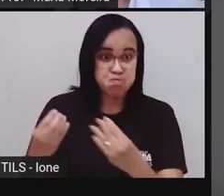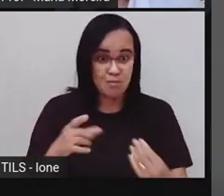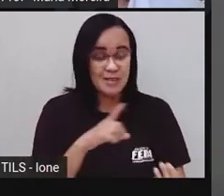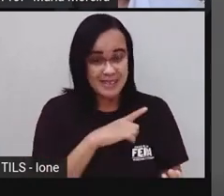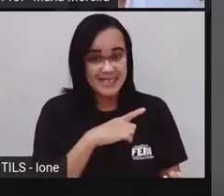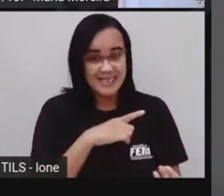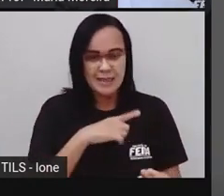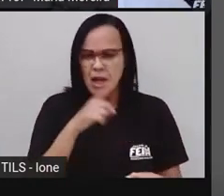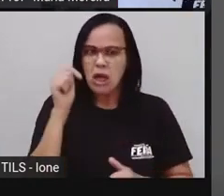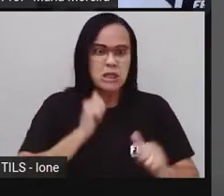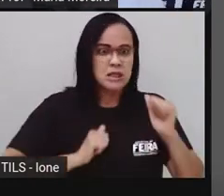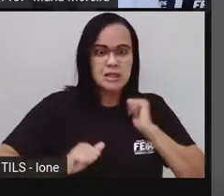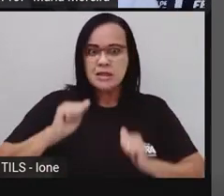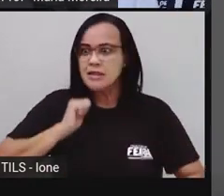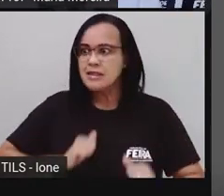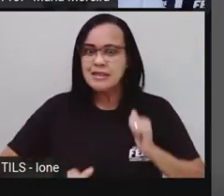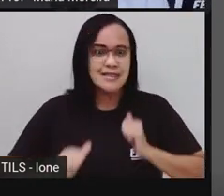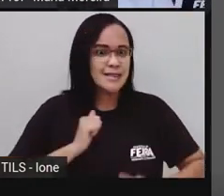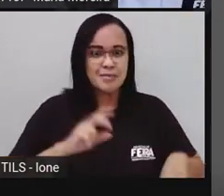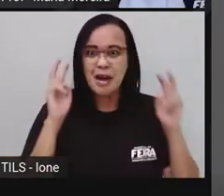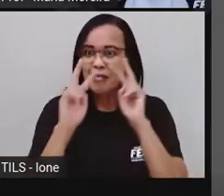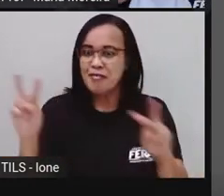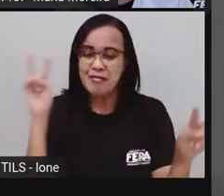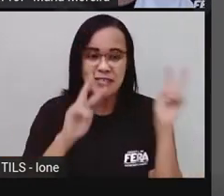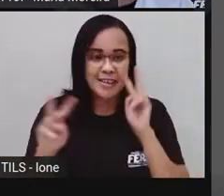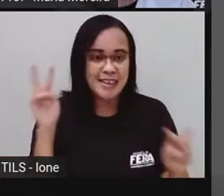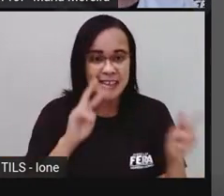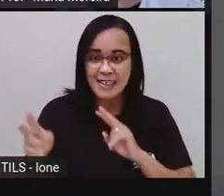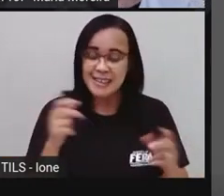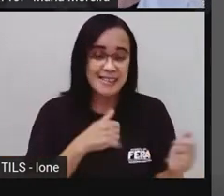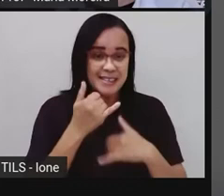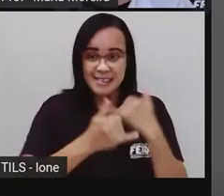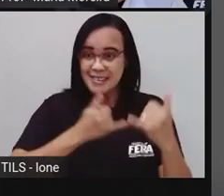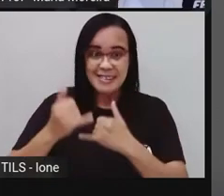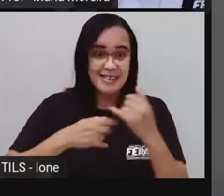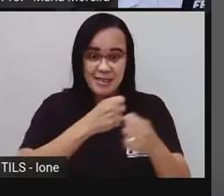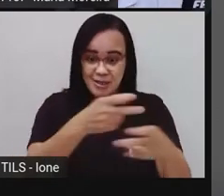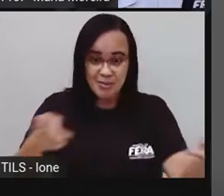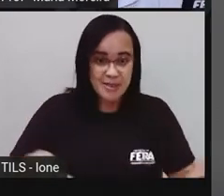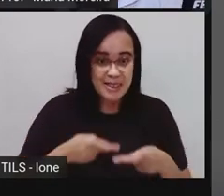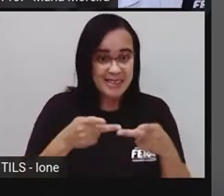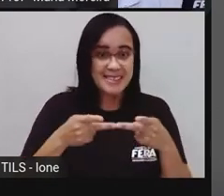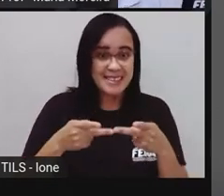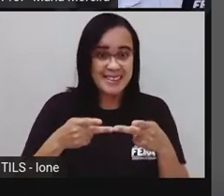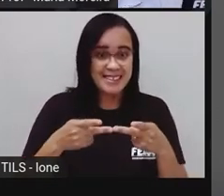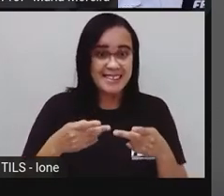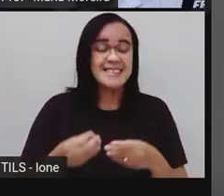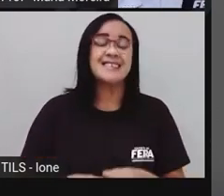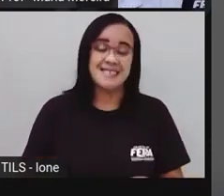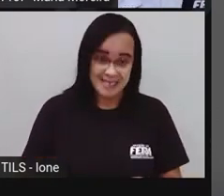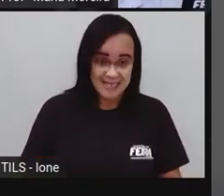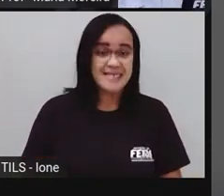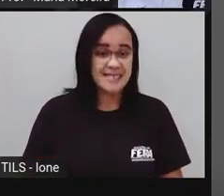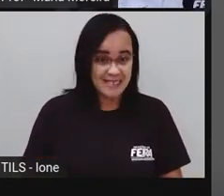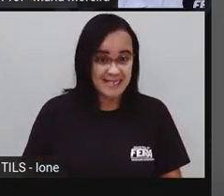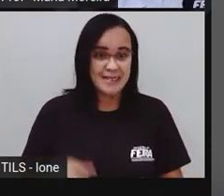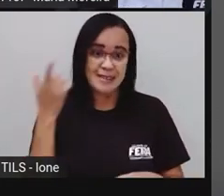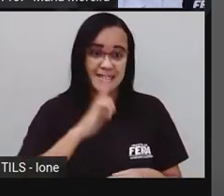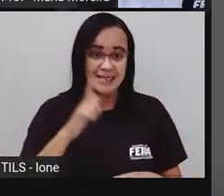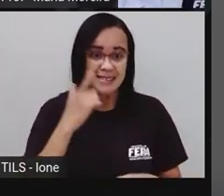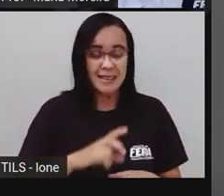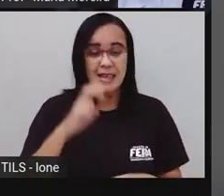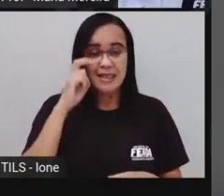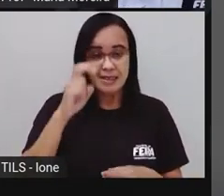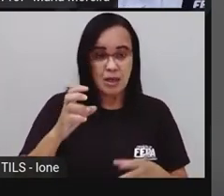Estava ansioso para ver os presentes né ele Quem ganhou cinco bolas